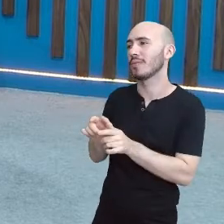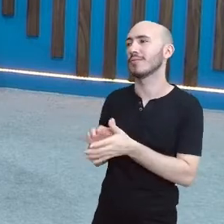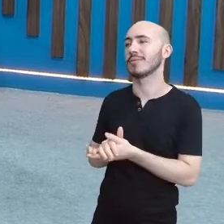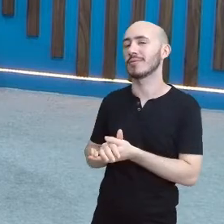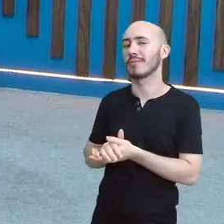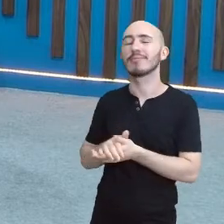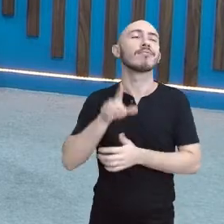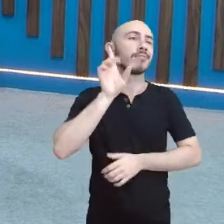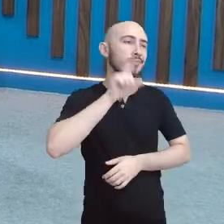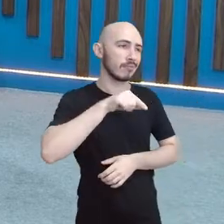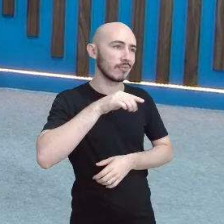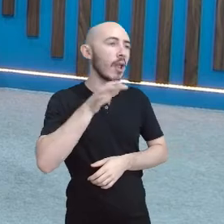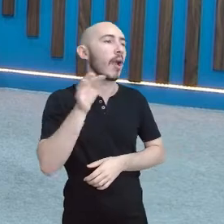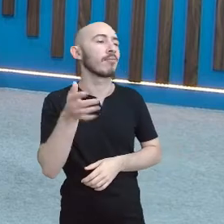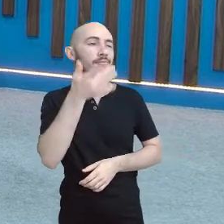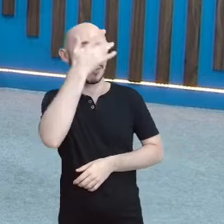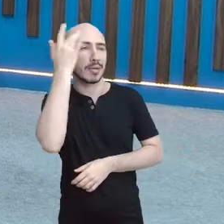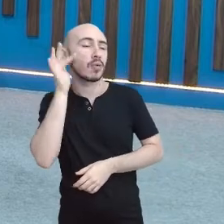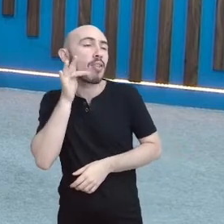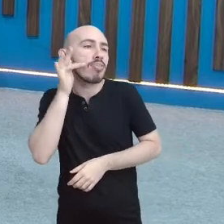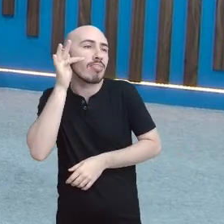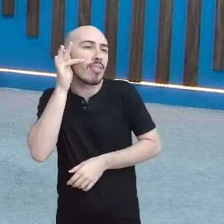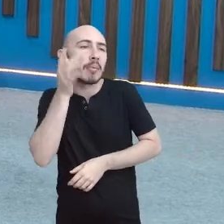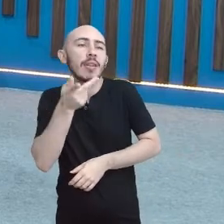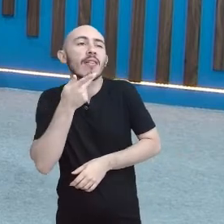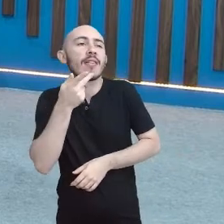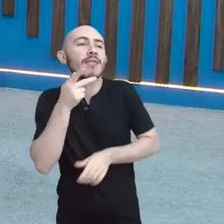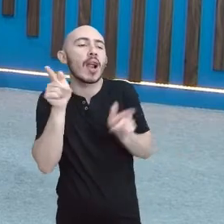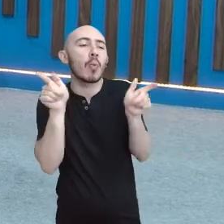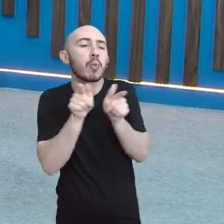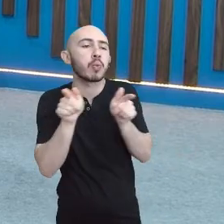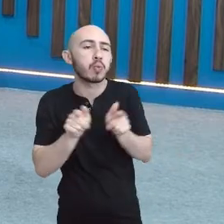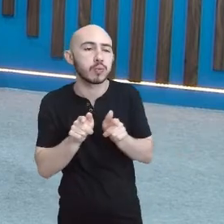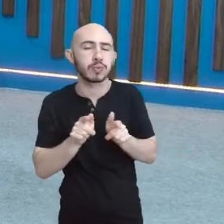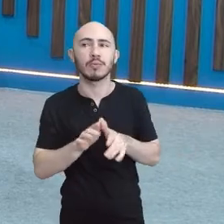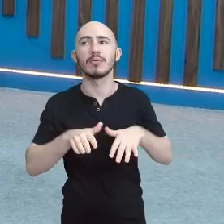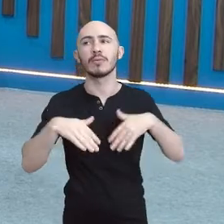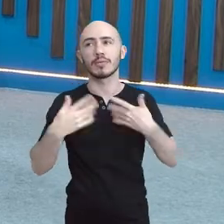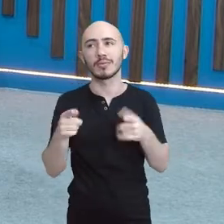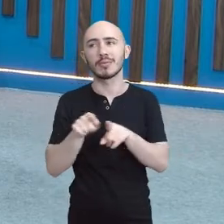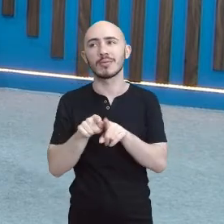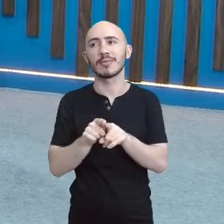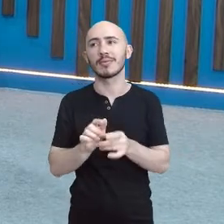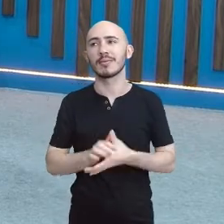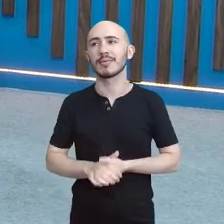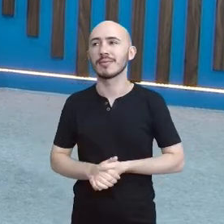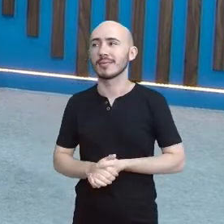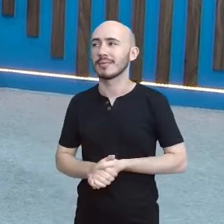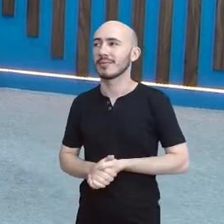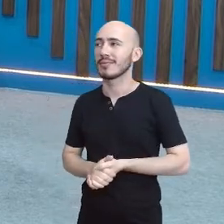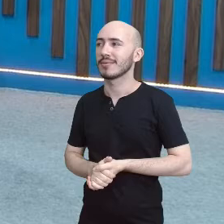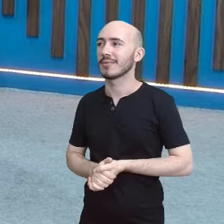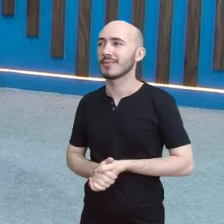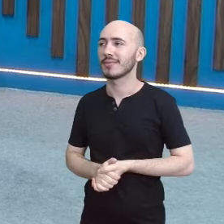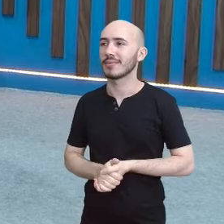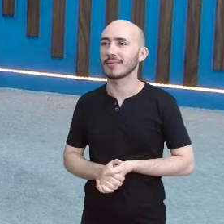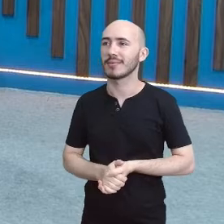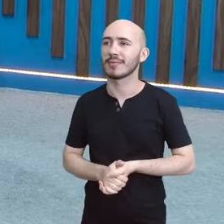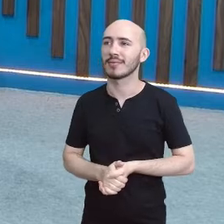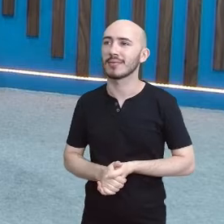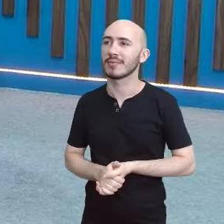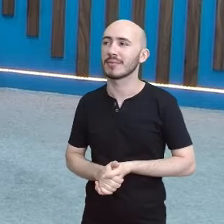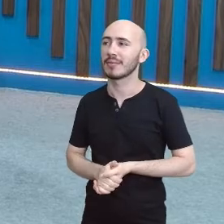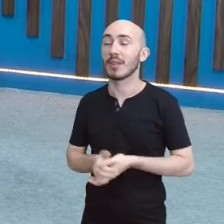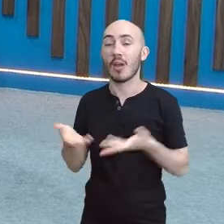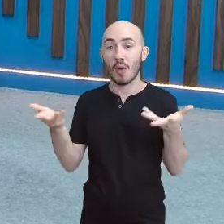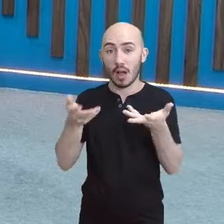tímida fala pouco para poder se expor pouco também. Aqui está se expondo um bocado. Ó, então o que acontece? Vamos aproveitar agora